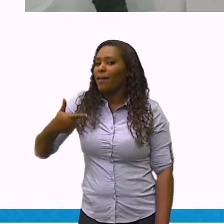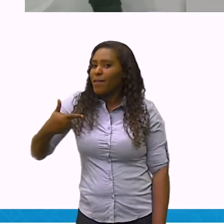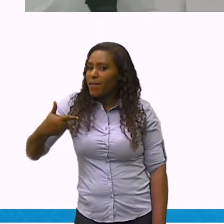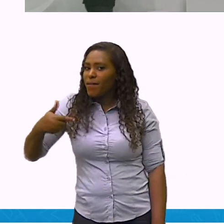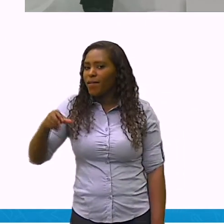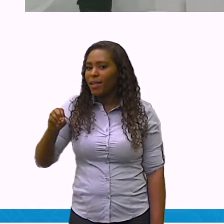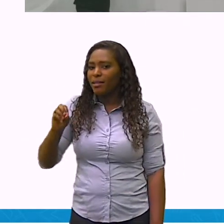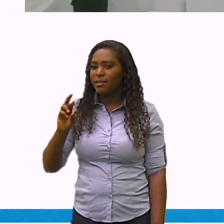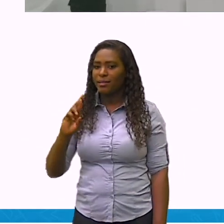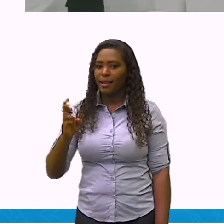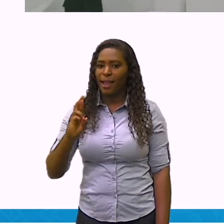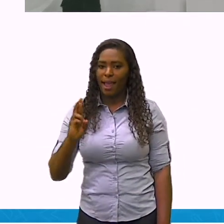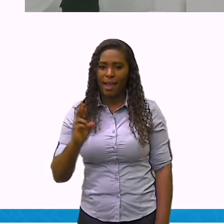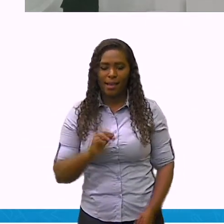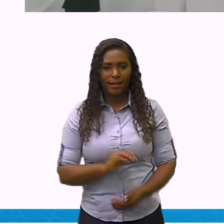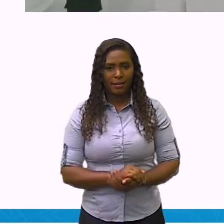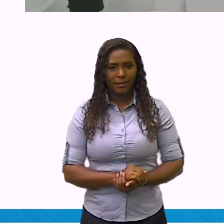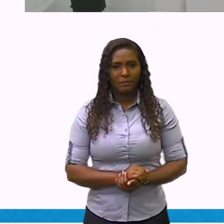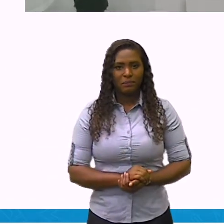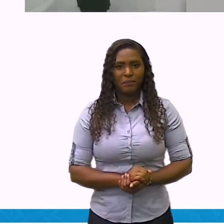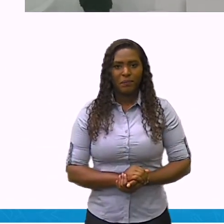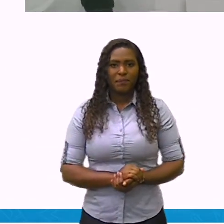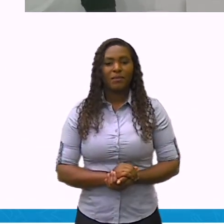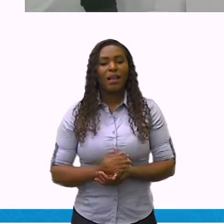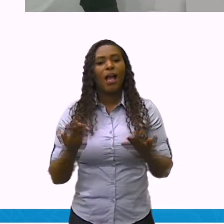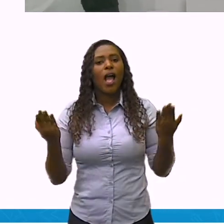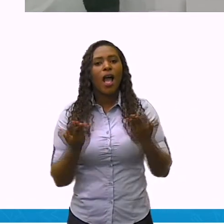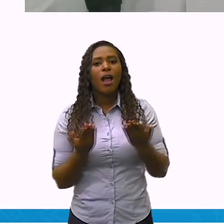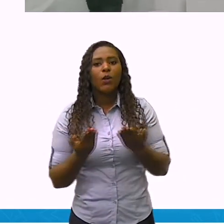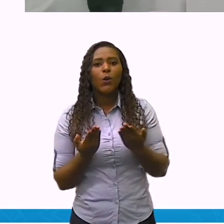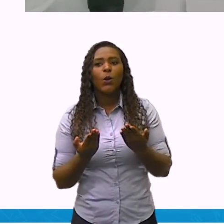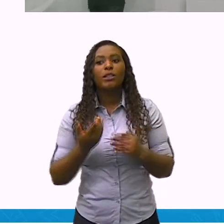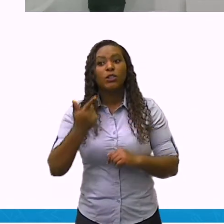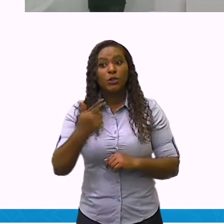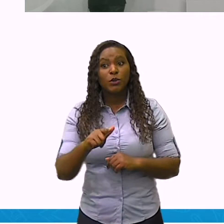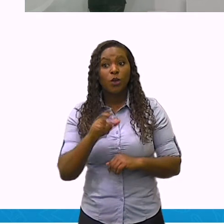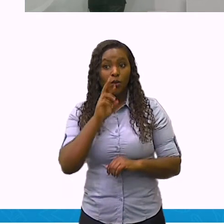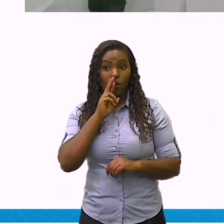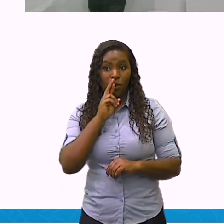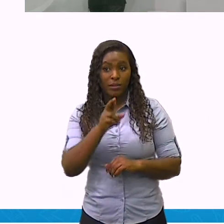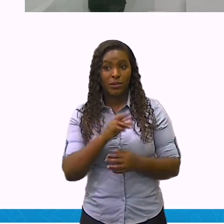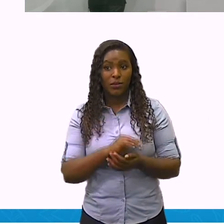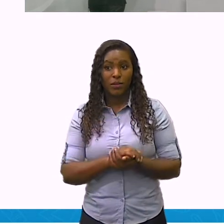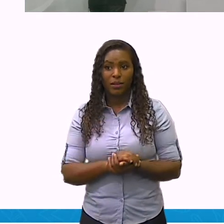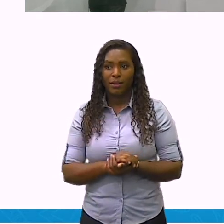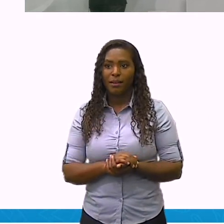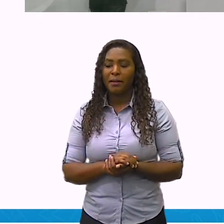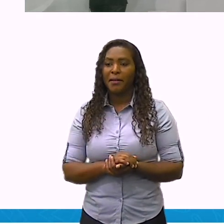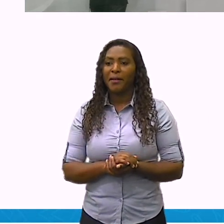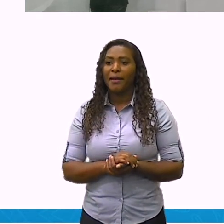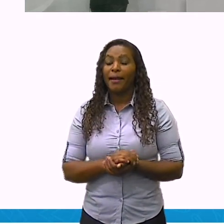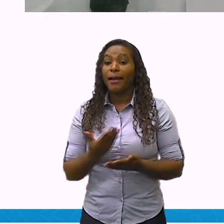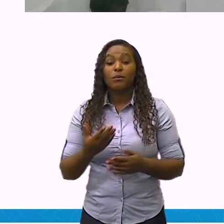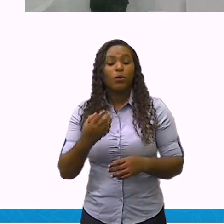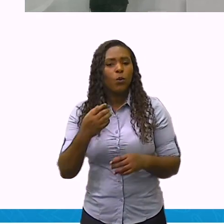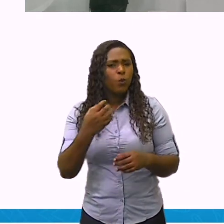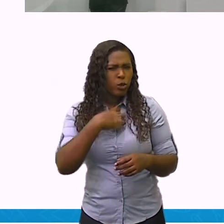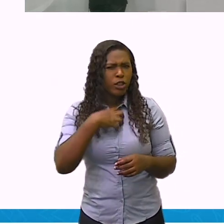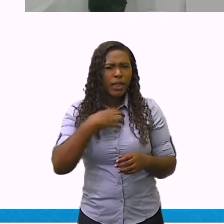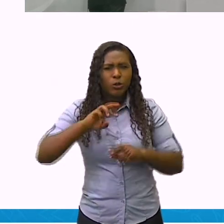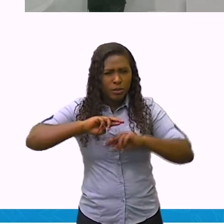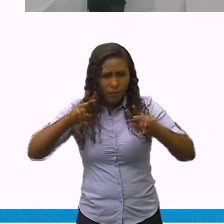R$ 20. Ok? Outra forma que eu poderia ter feito é somar aqui, ó. 0